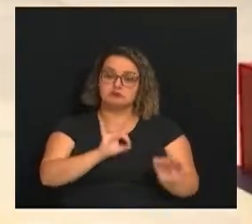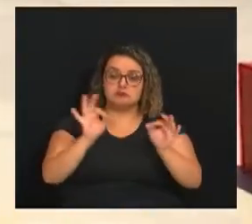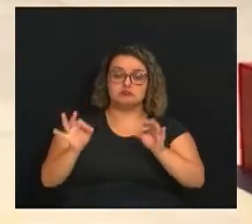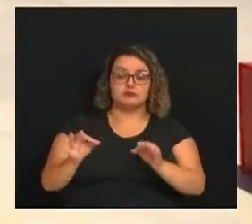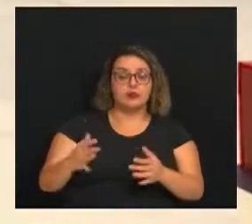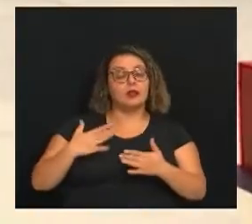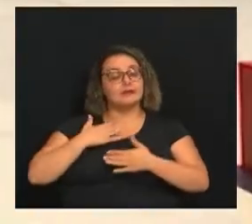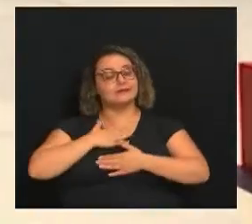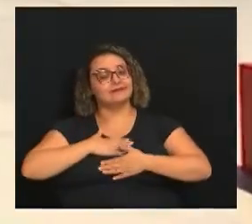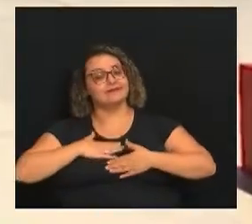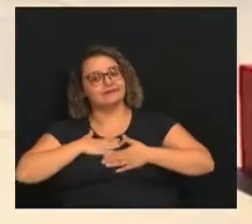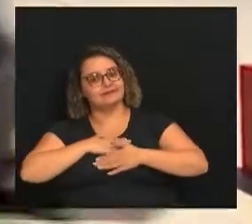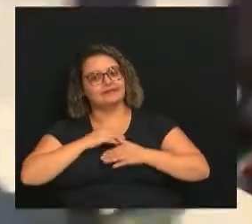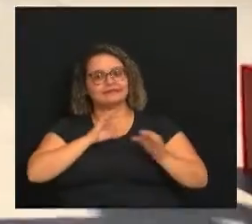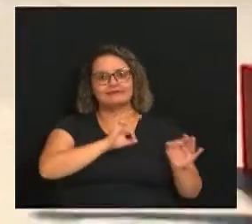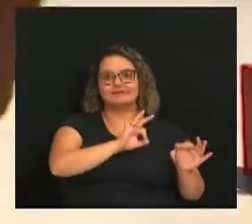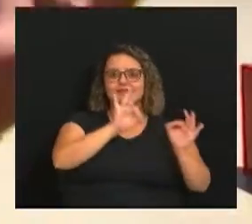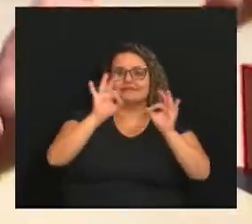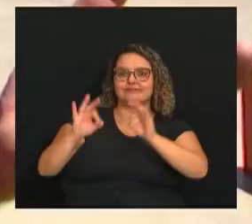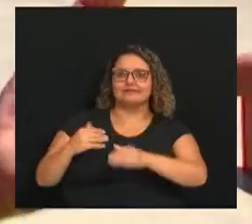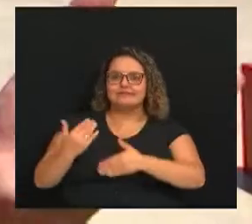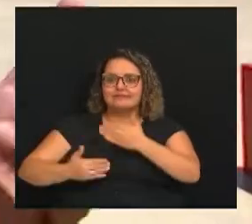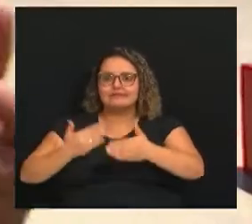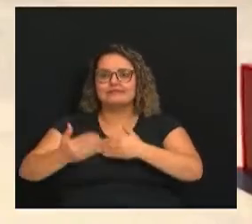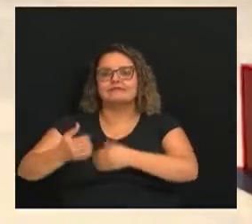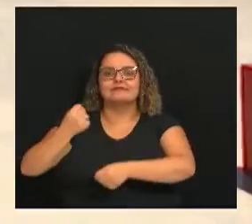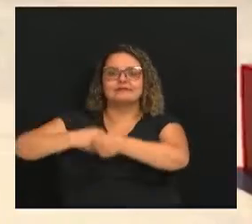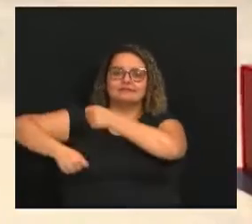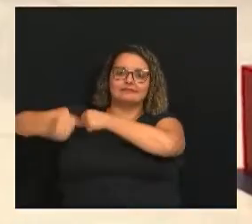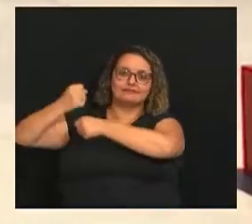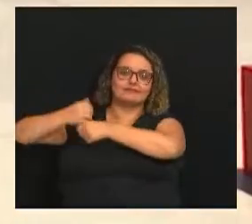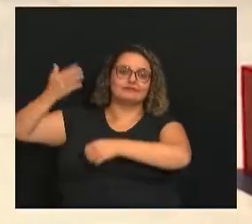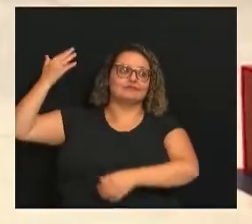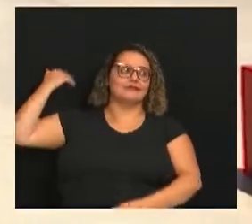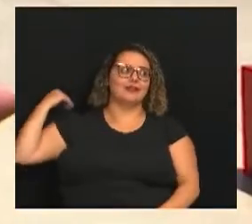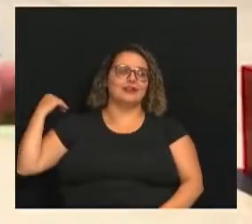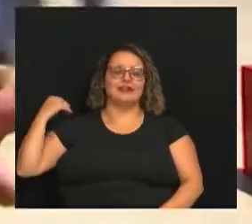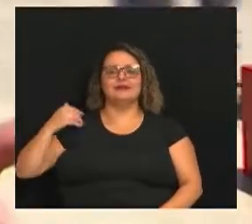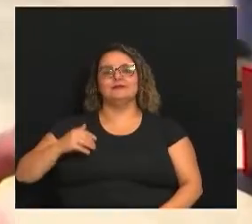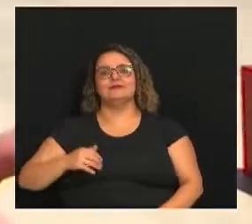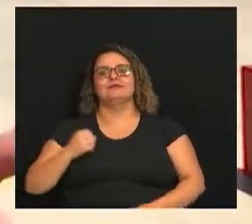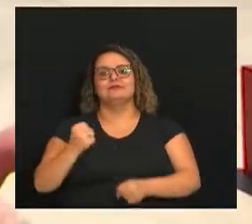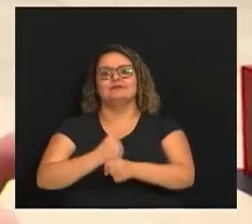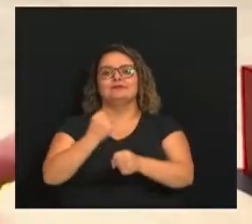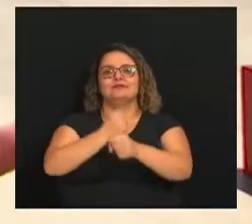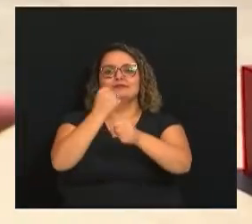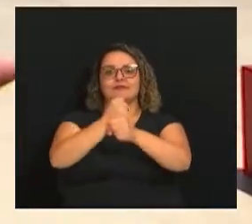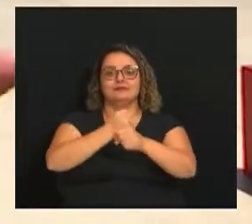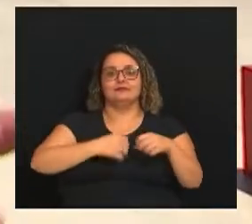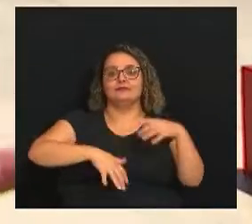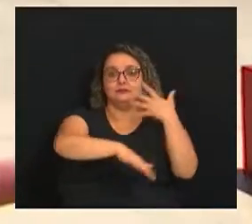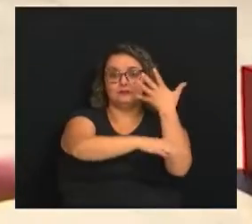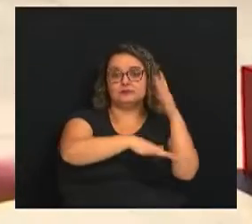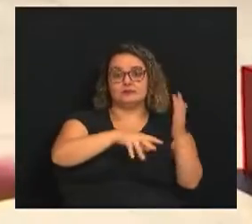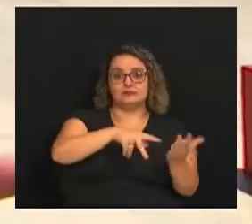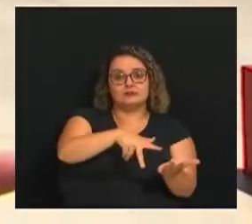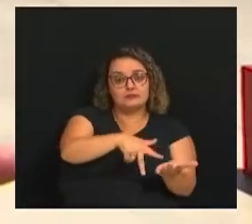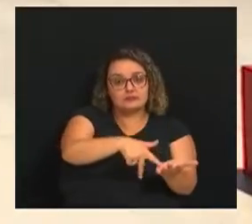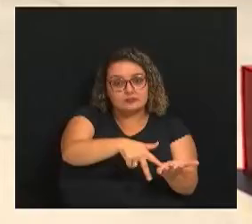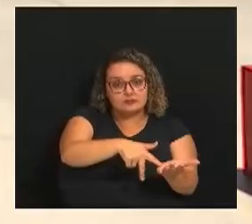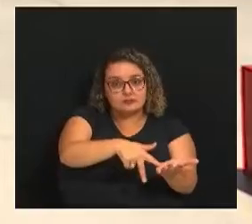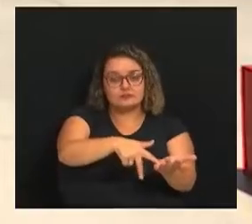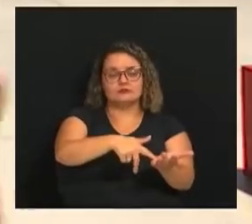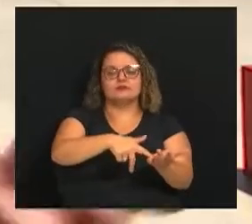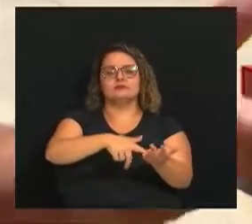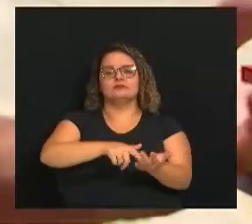gratificante porque eu acompanhei o processo lá no passado, quando foi construída a Praça do Skate, que é reconhecida a Praça do